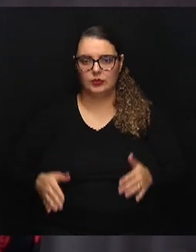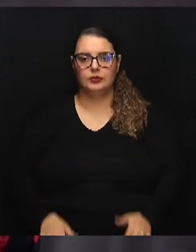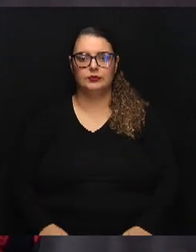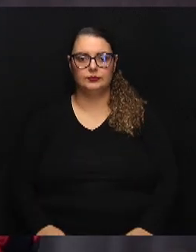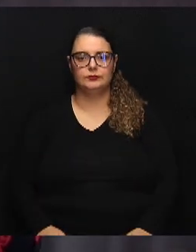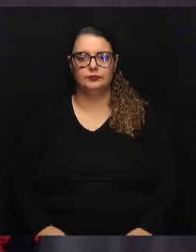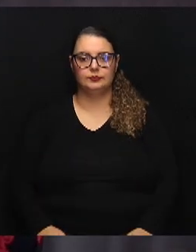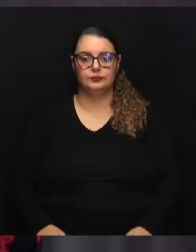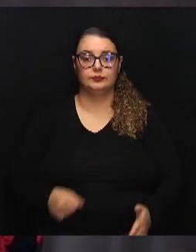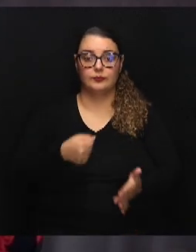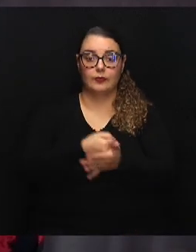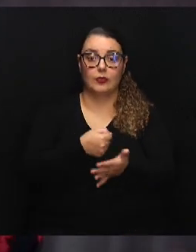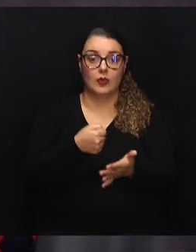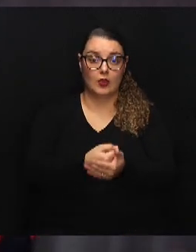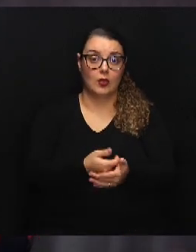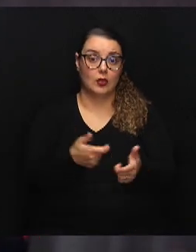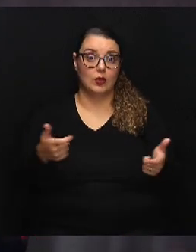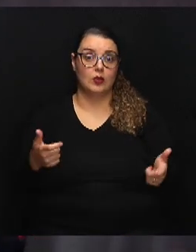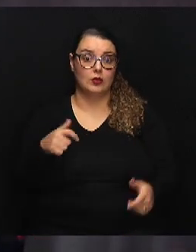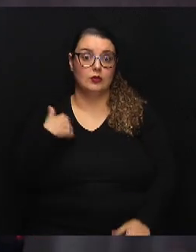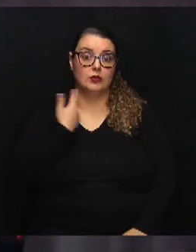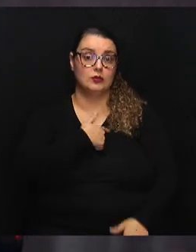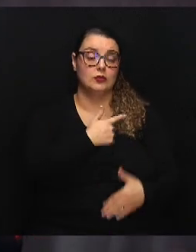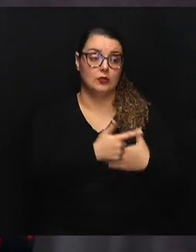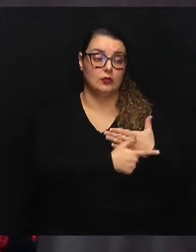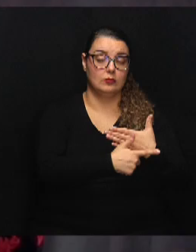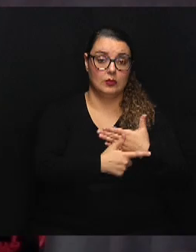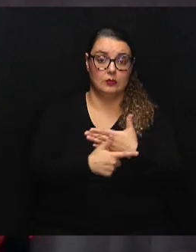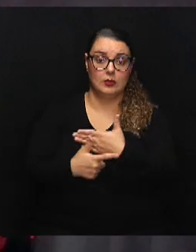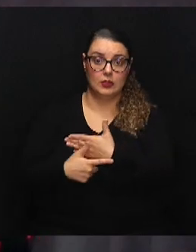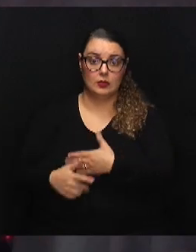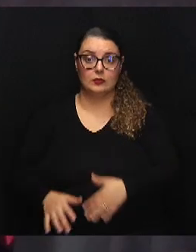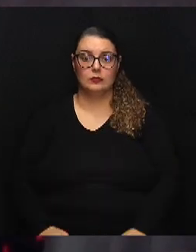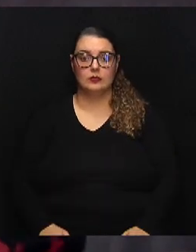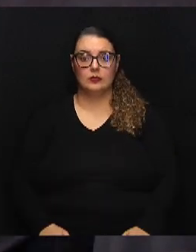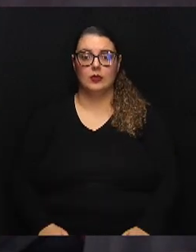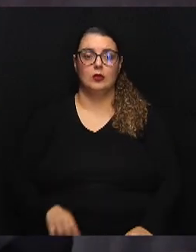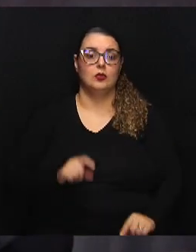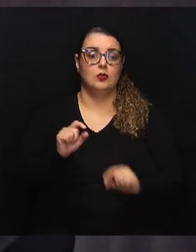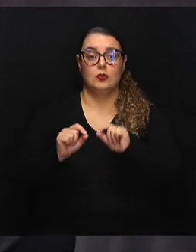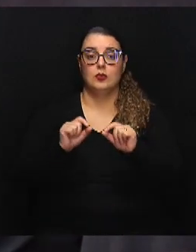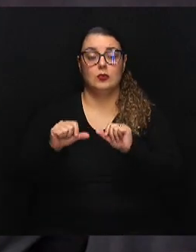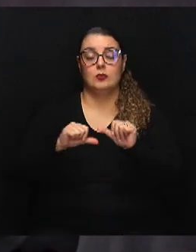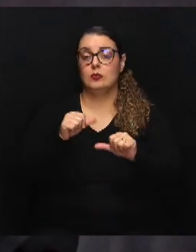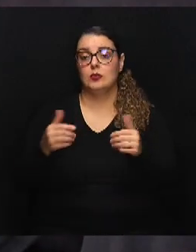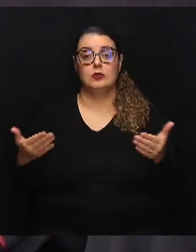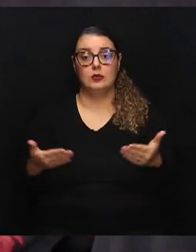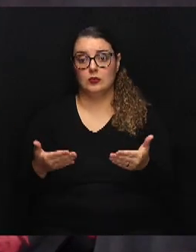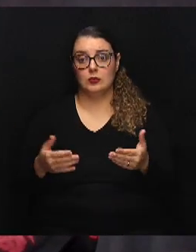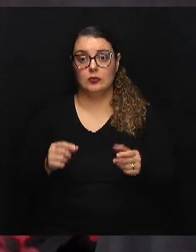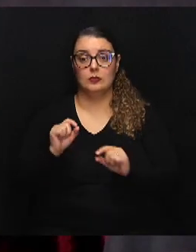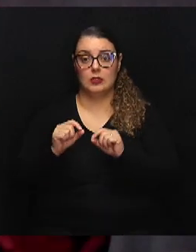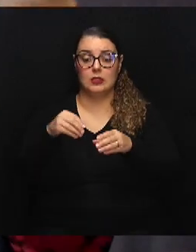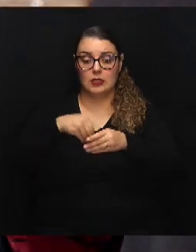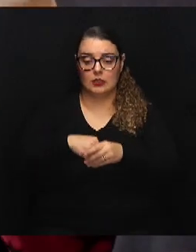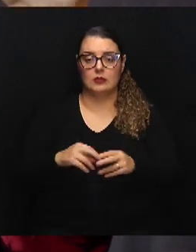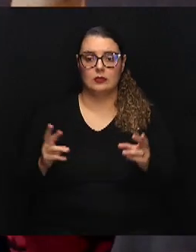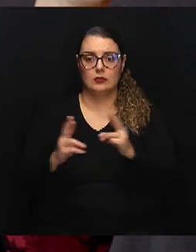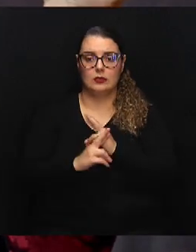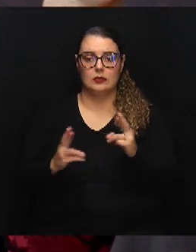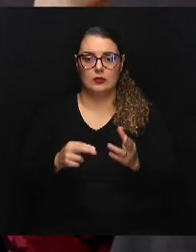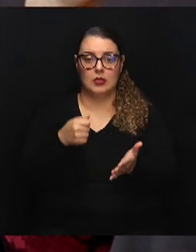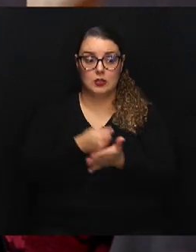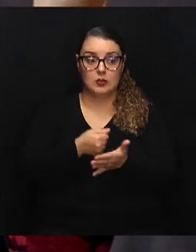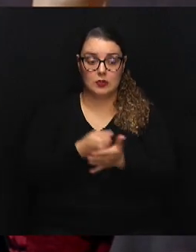a cobrança é muito maior dos nossos papéis. Então, assim, o que muda hoje para quem está num relacionamento? Acho que há uma exigência